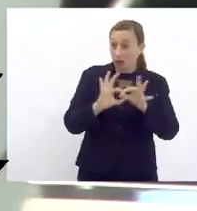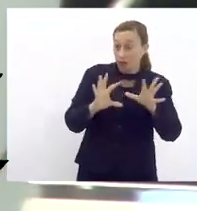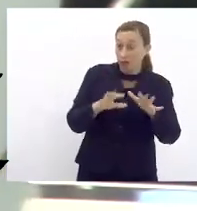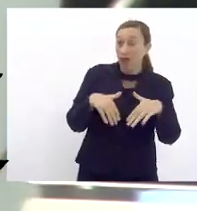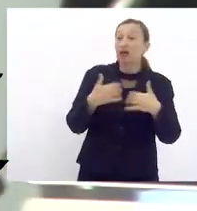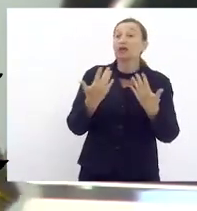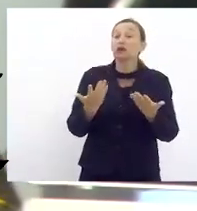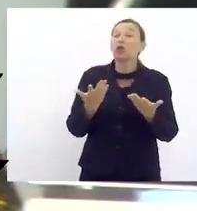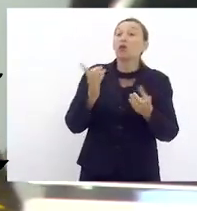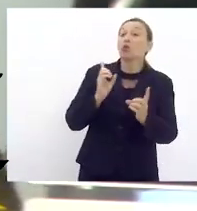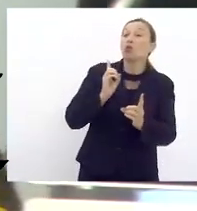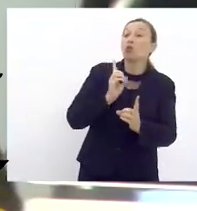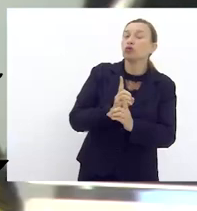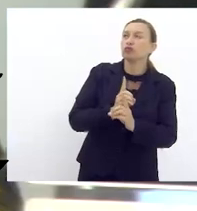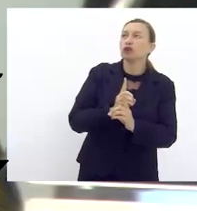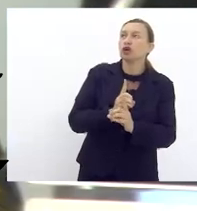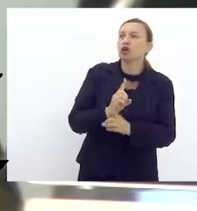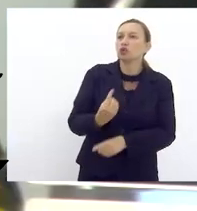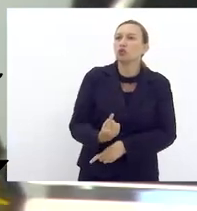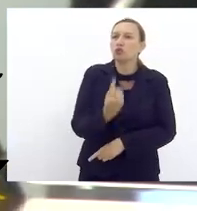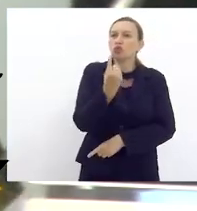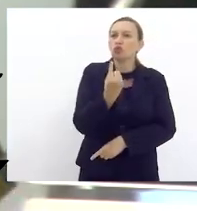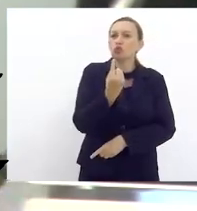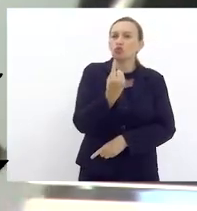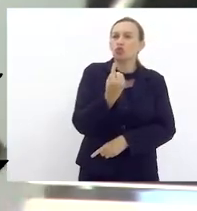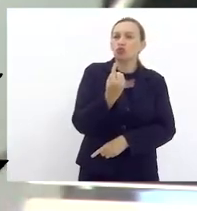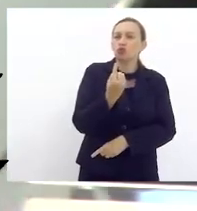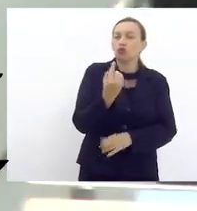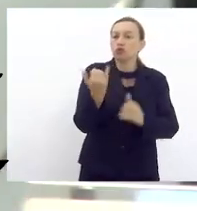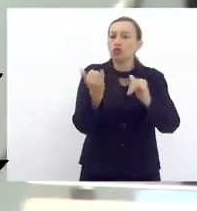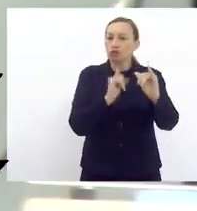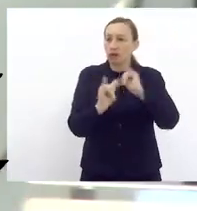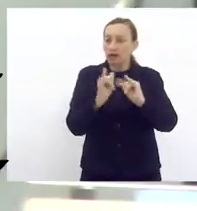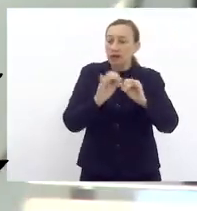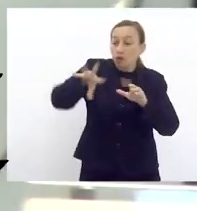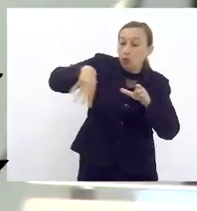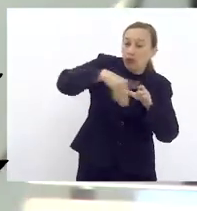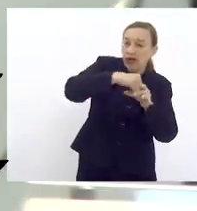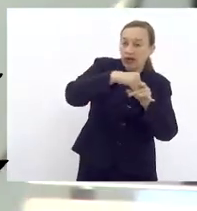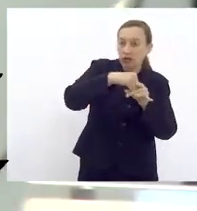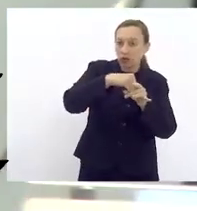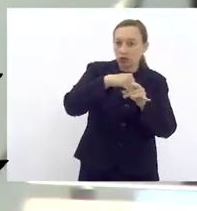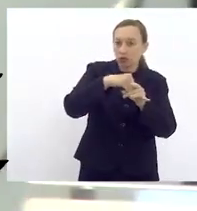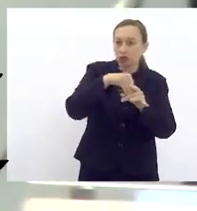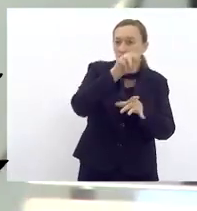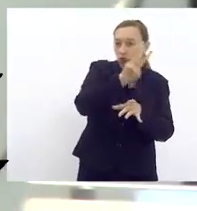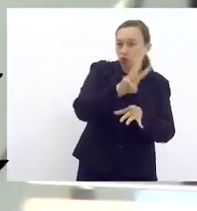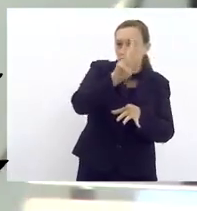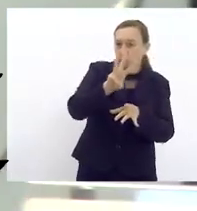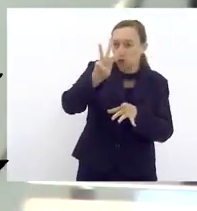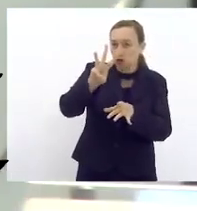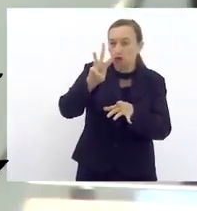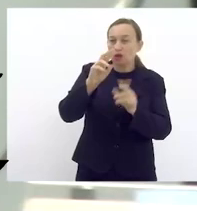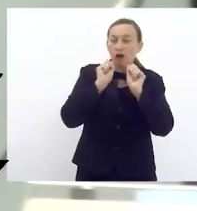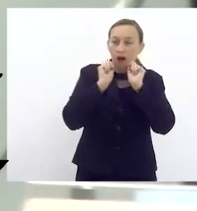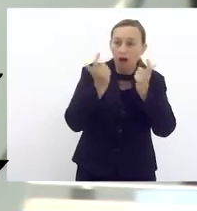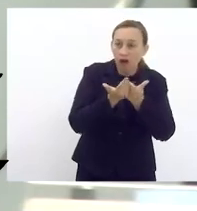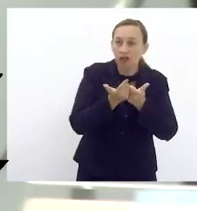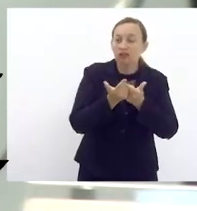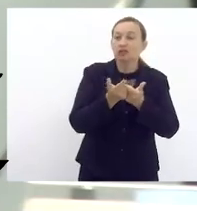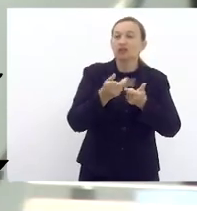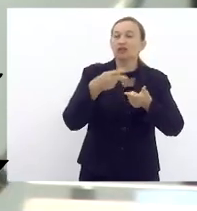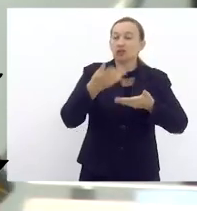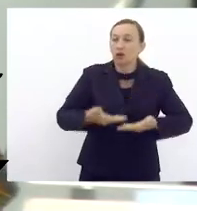encontrei uma reportagem dentro da página da alerj que diz que